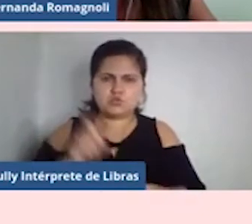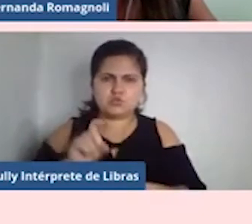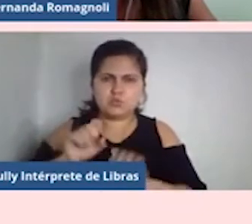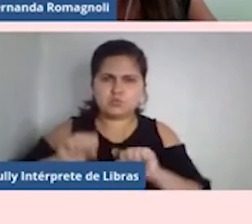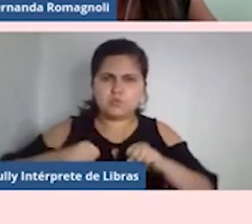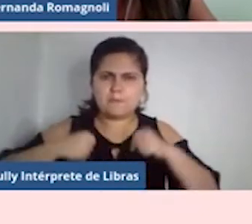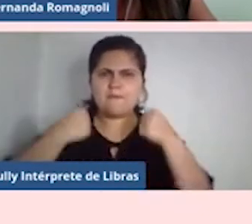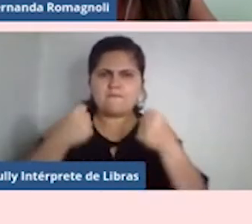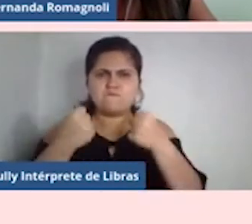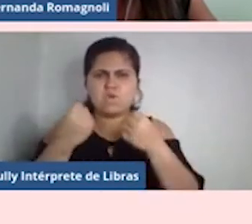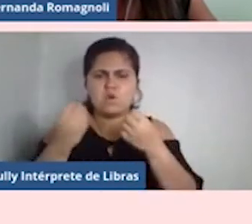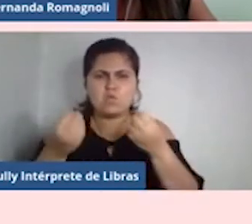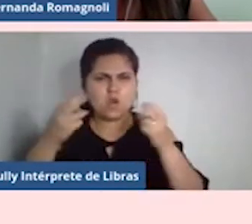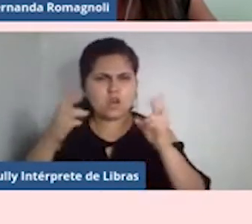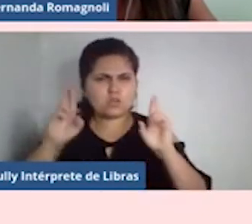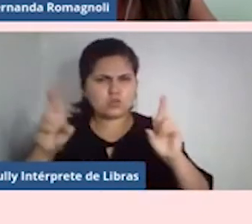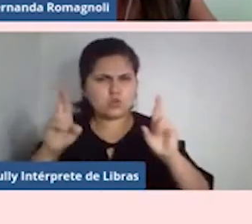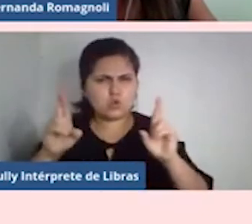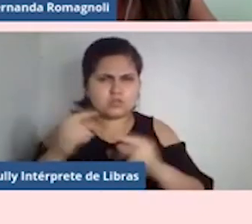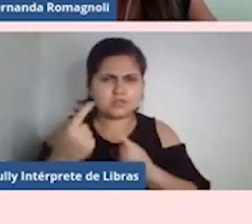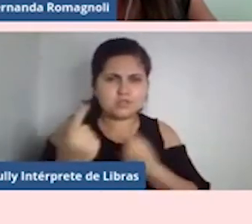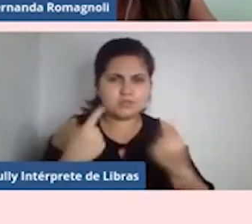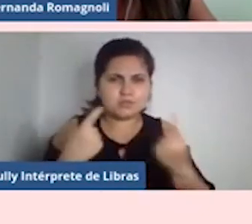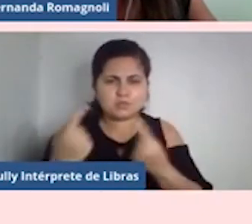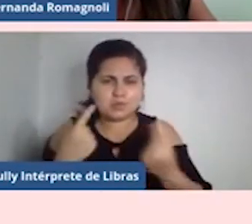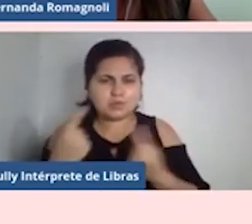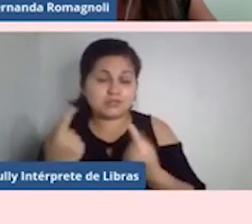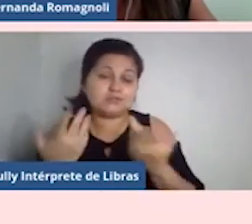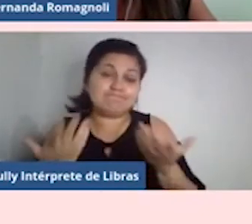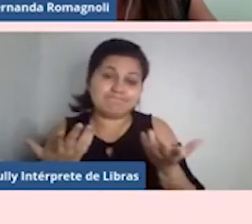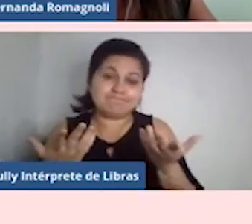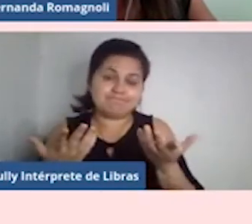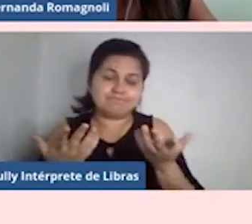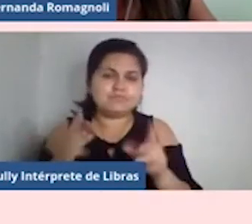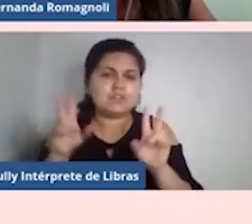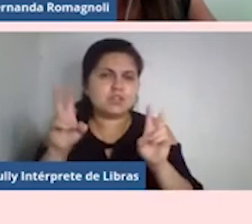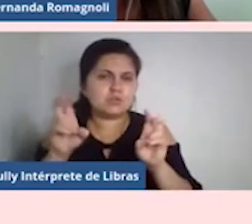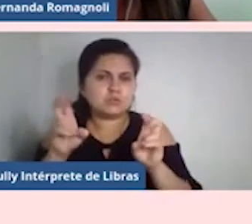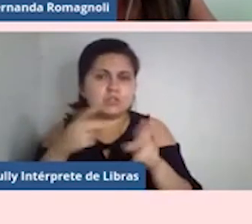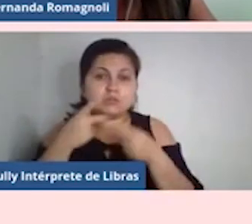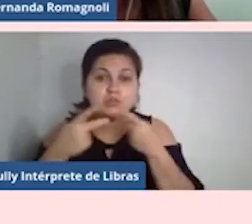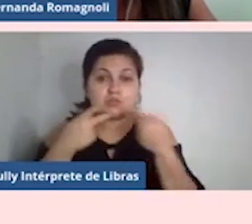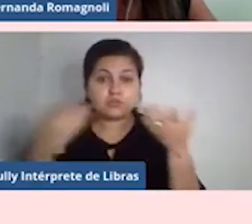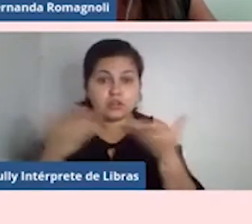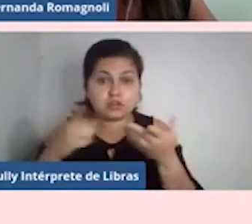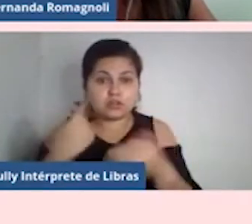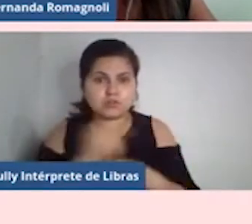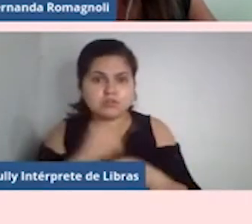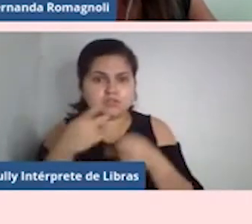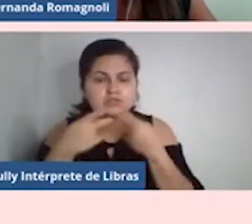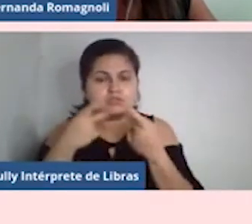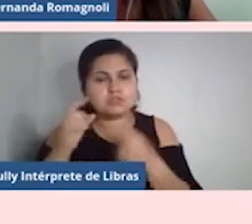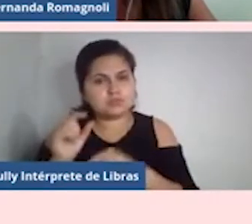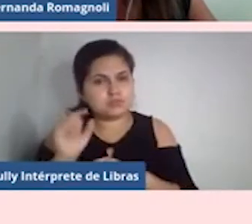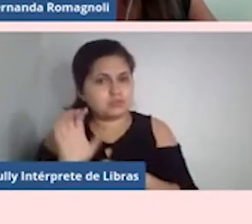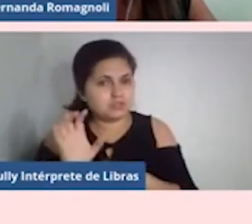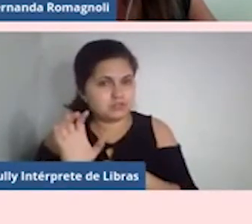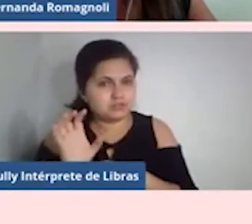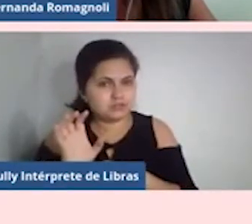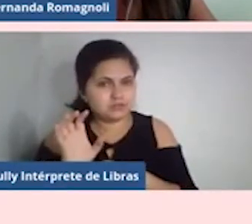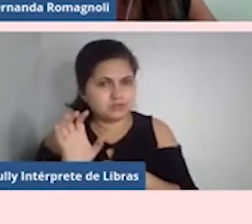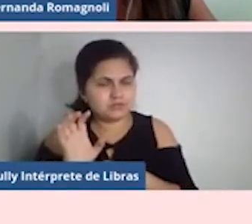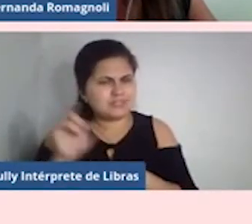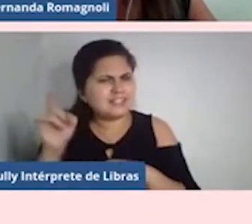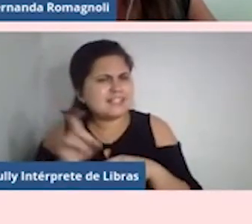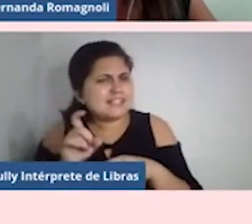quando torcemos umas pelas outras. Então, o tema que eu trago agora para a gente falar um pouco é isso. Será